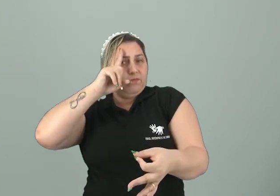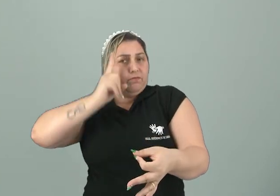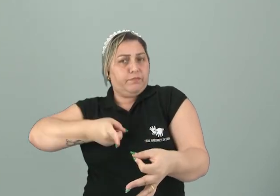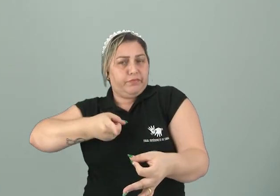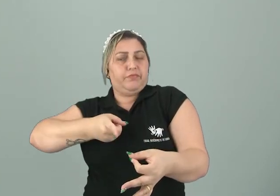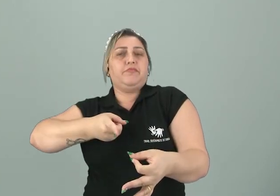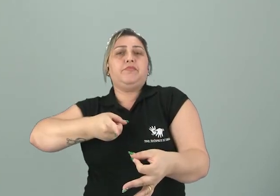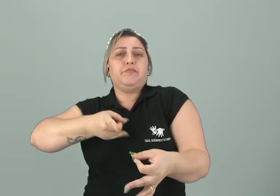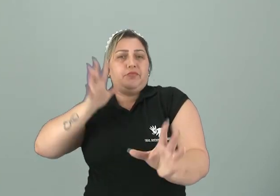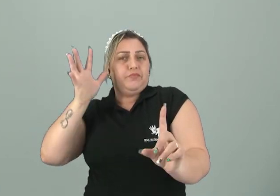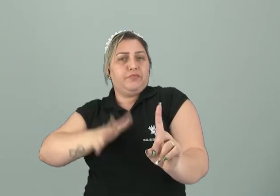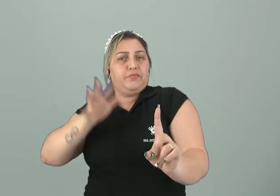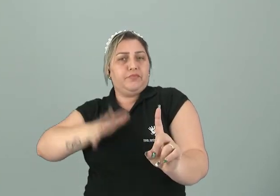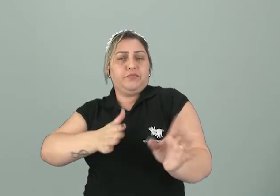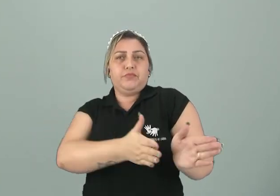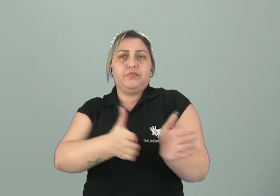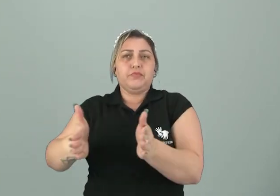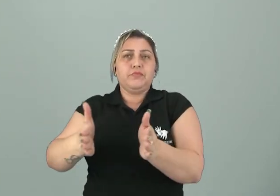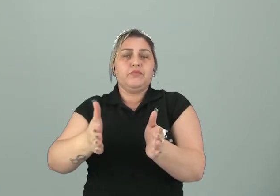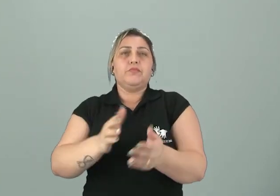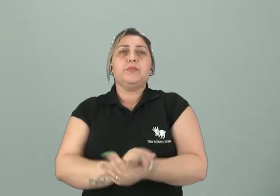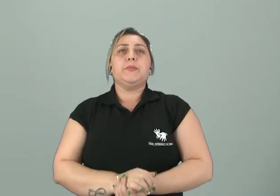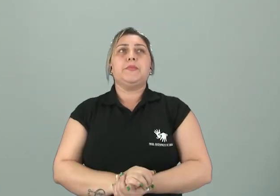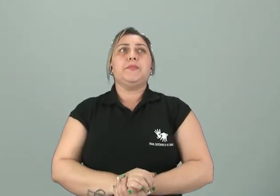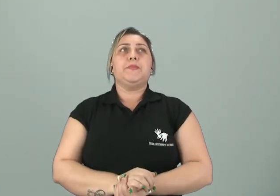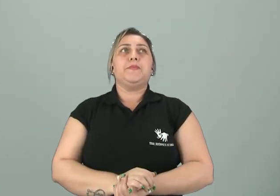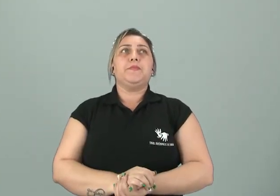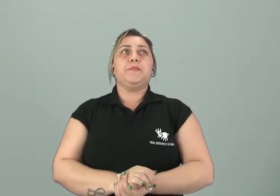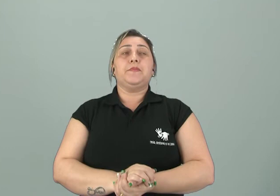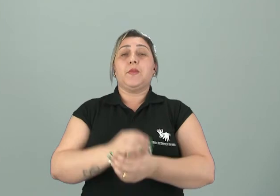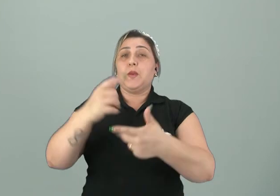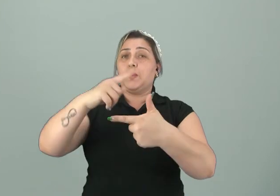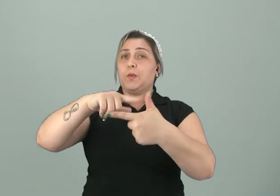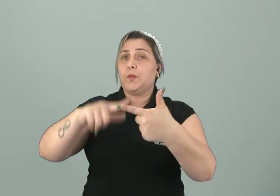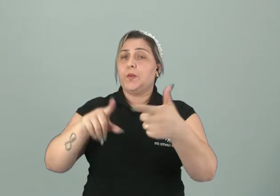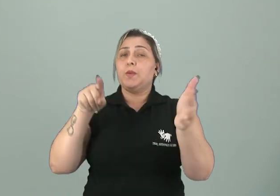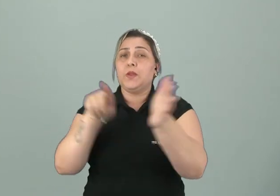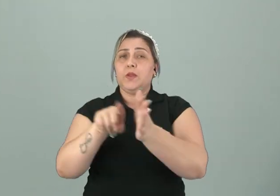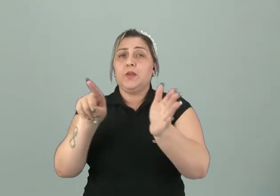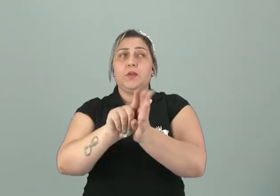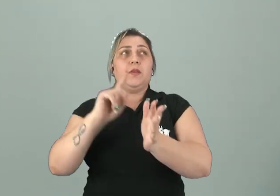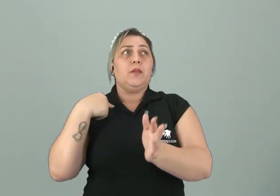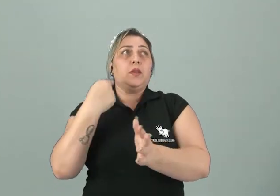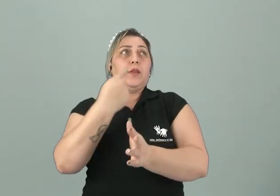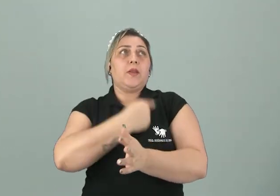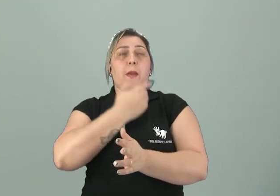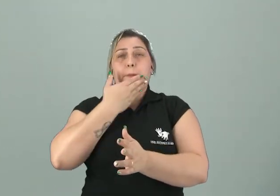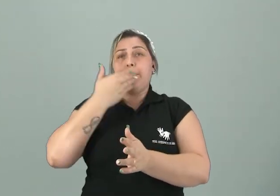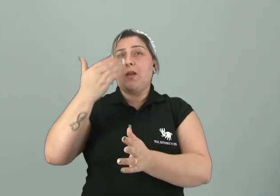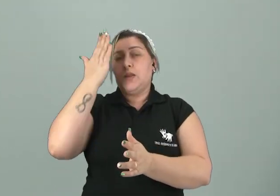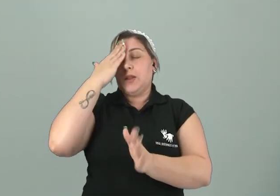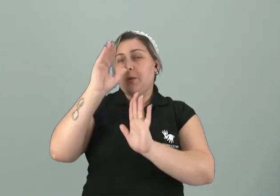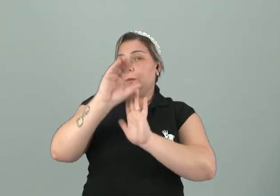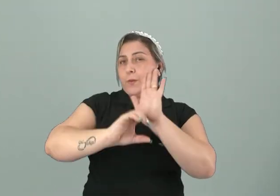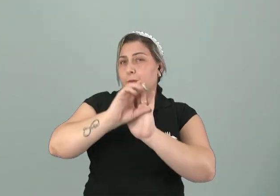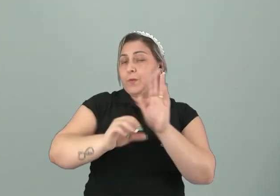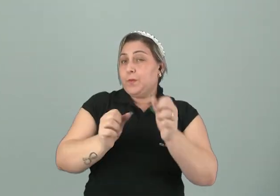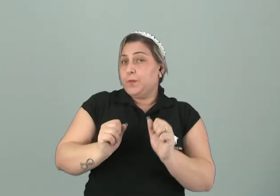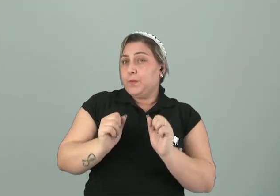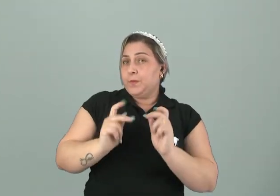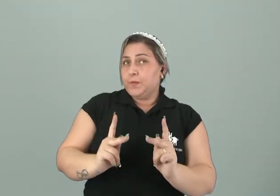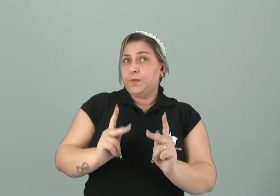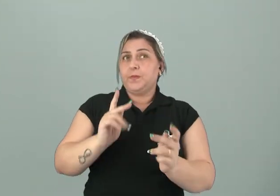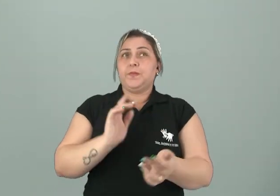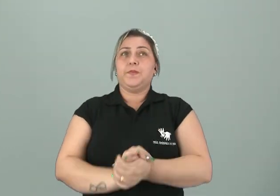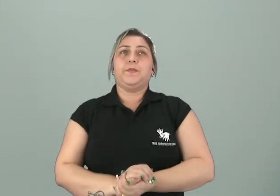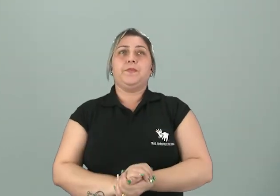muito influente nesse período. Então, vamos lá fazer duas questões para a gente melhor entender esse conteúdo, certo?